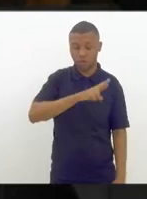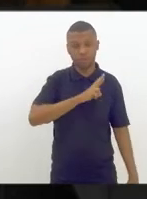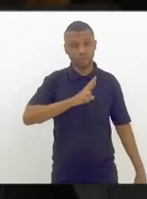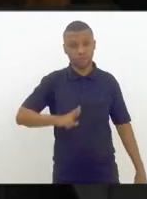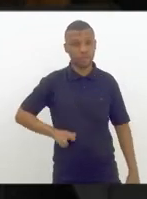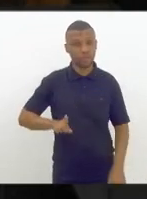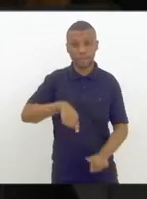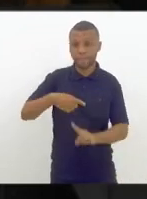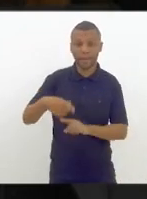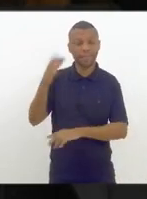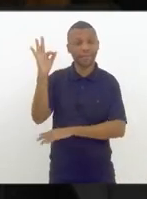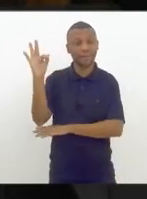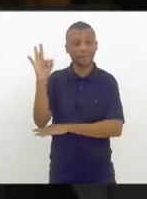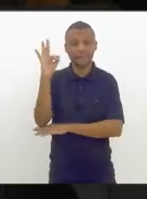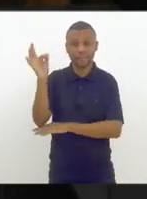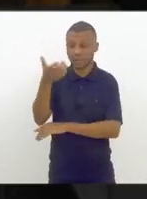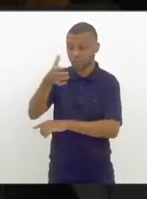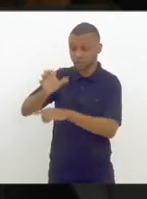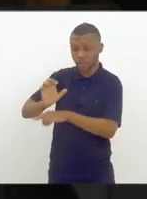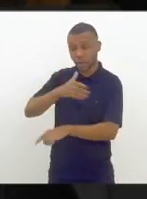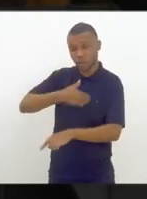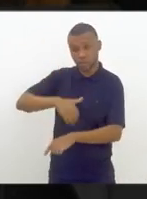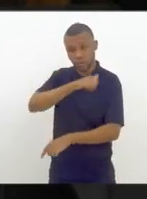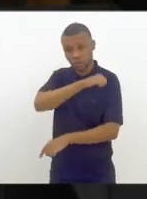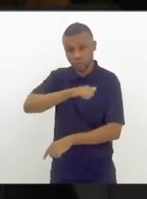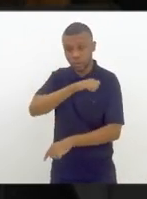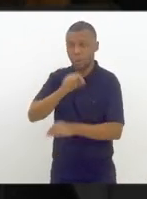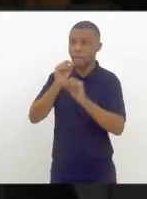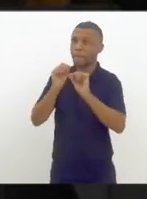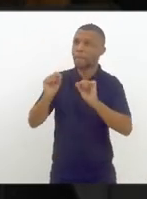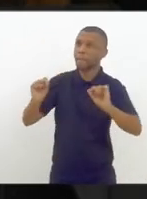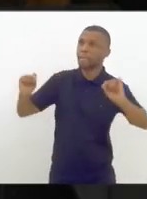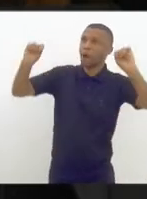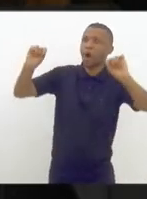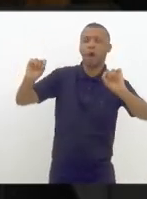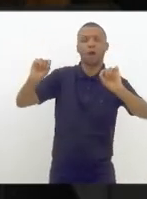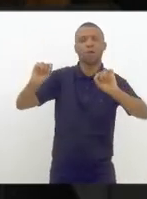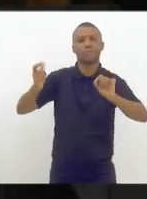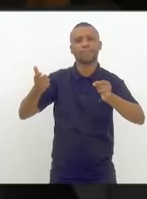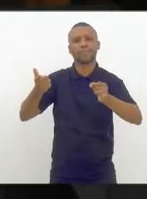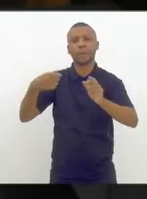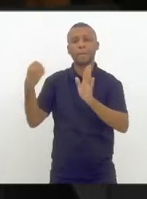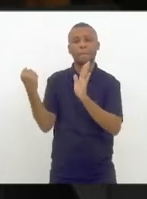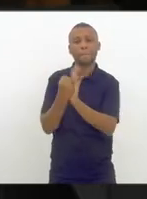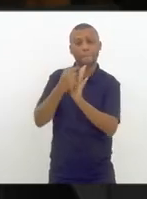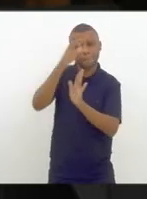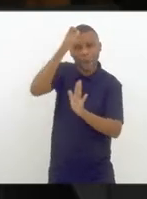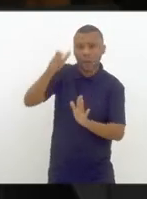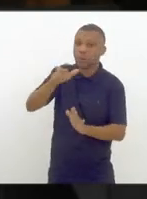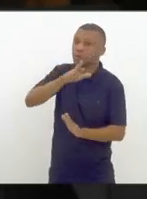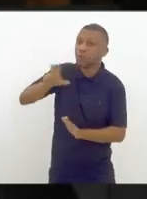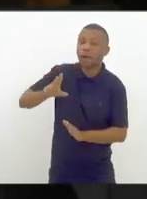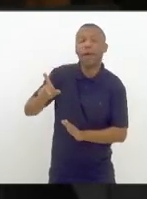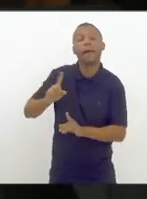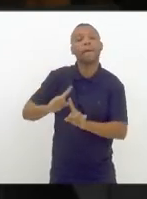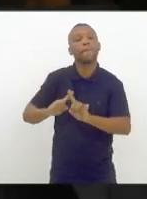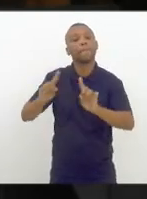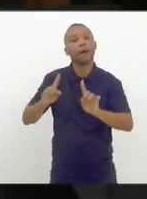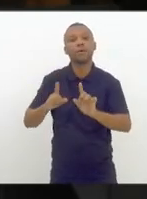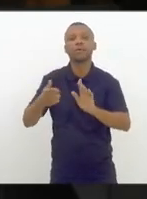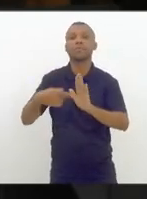a Federação sejam mais do que rótulos e sim princípios e valores